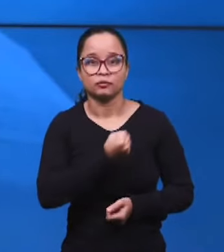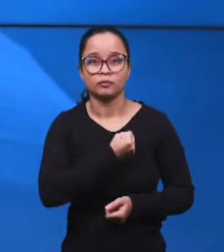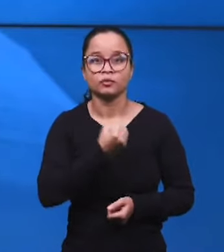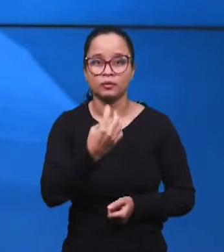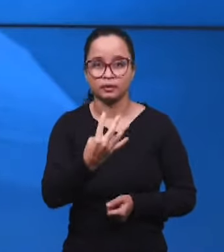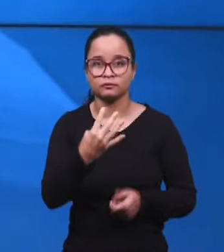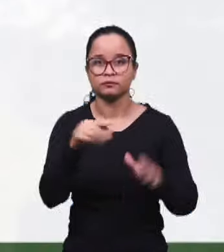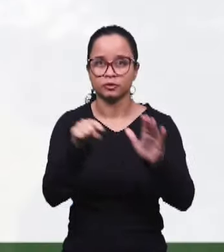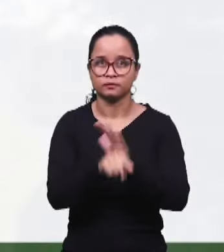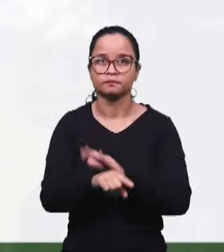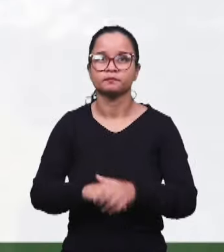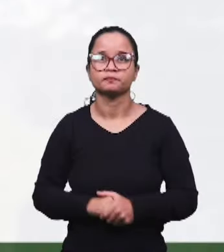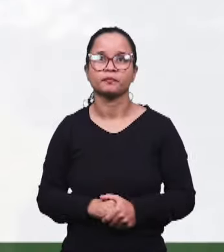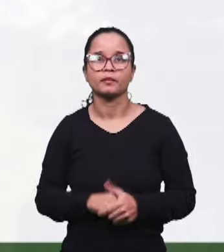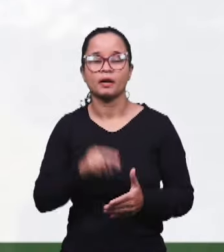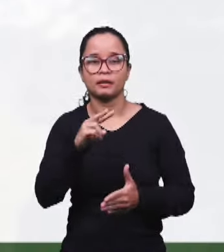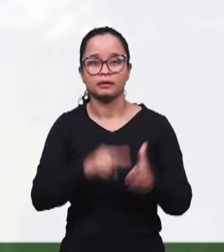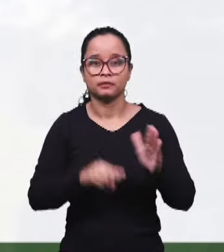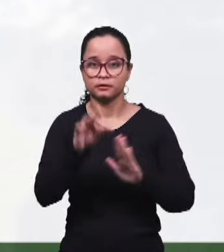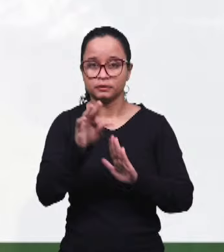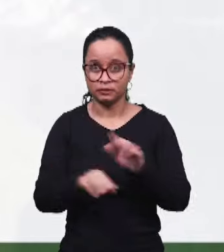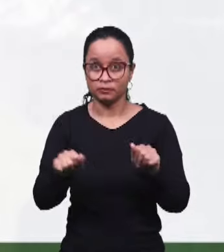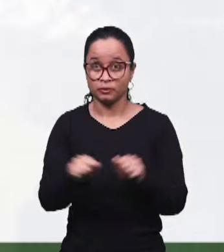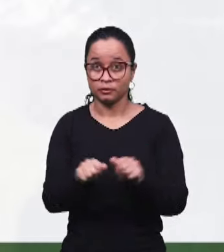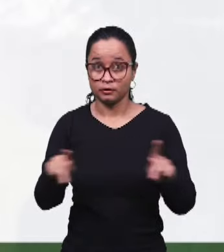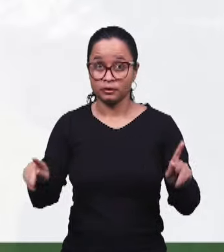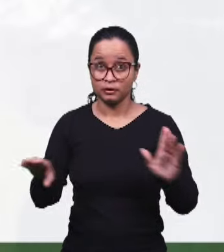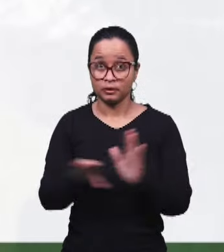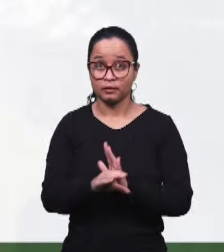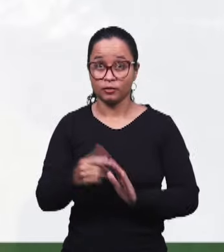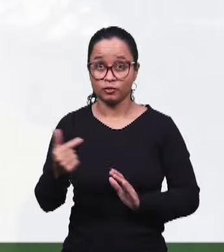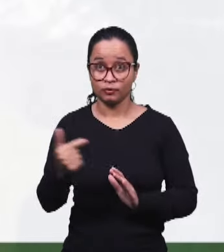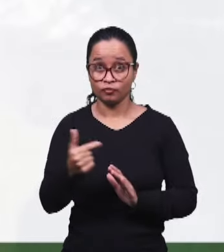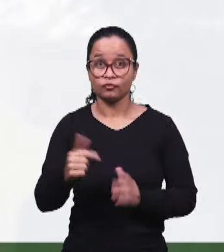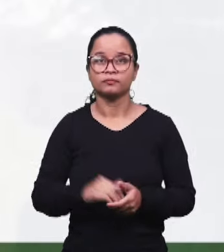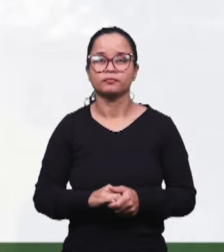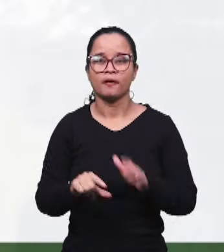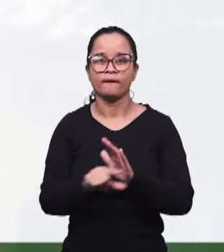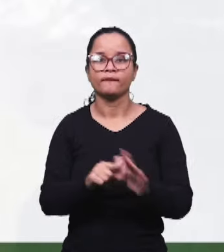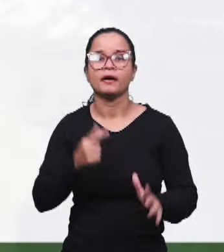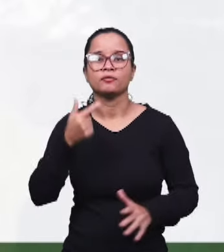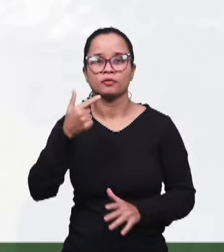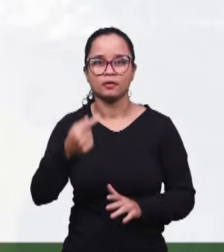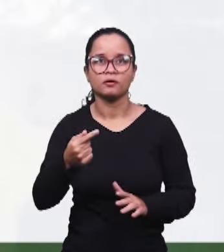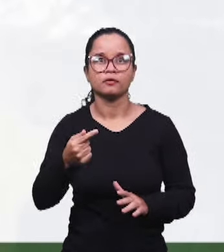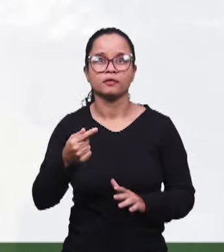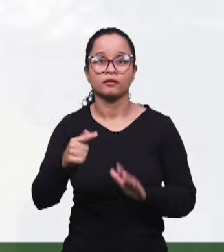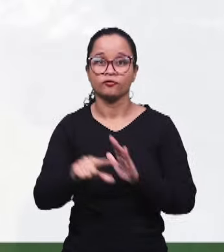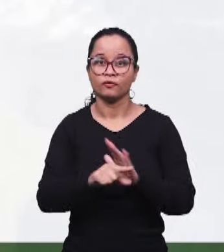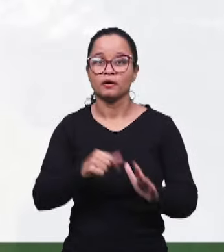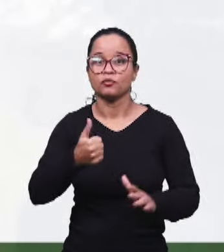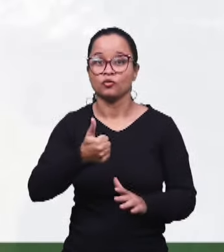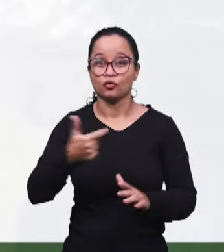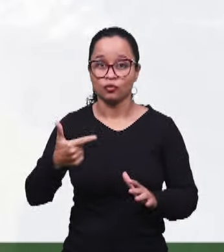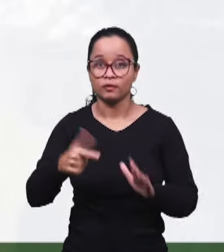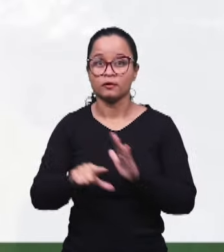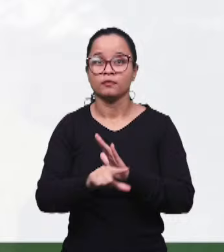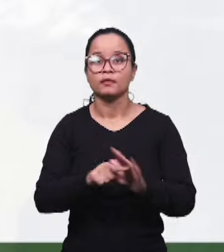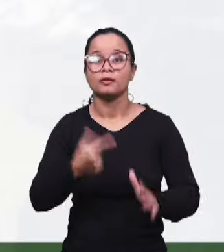quarta pergunta. Lendo os textos de Apocalipse, capítulo 22, versos 7, 12 e